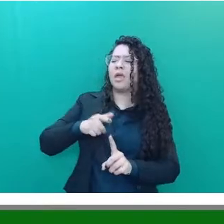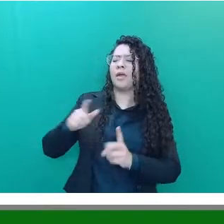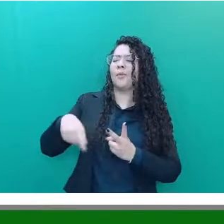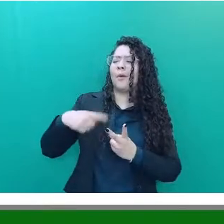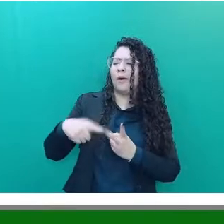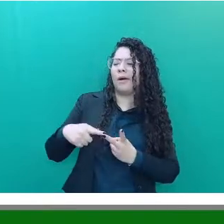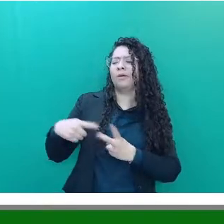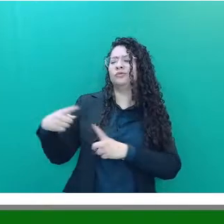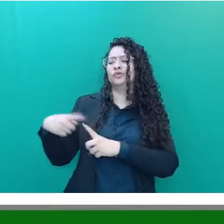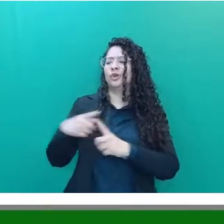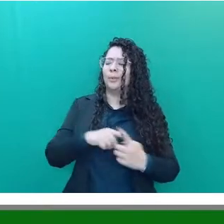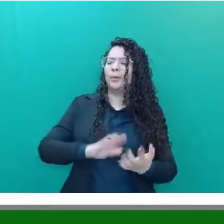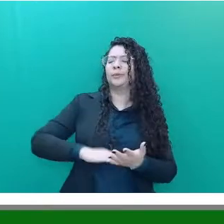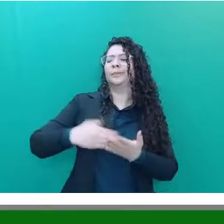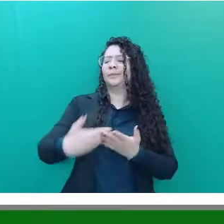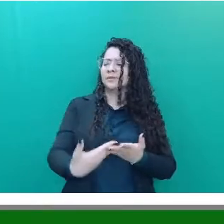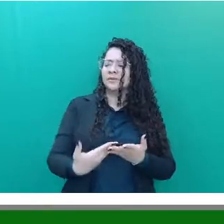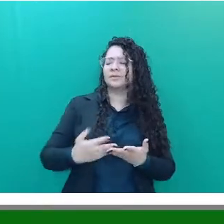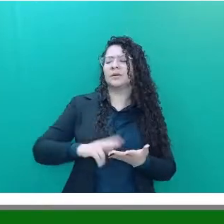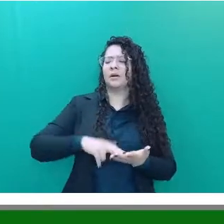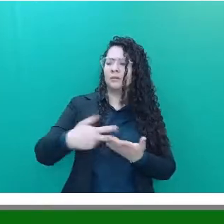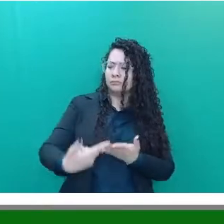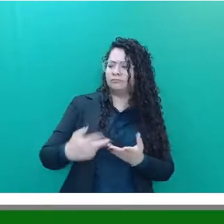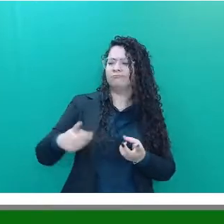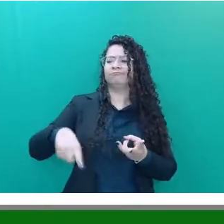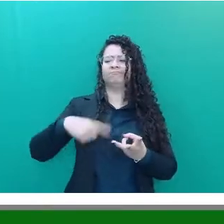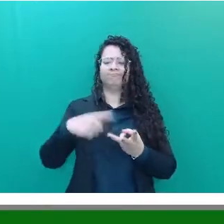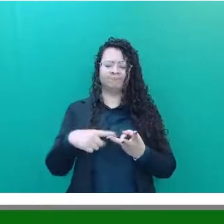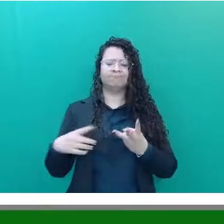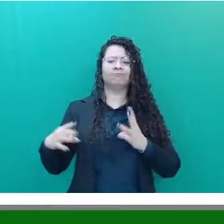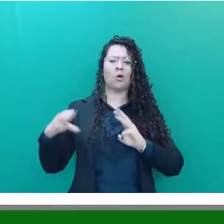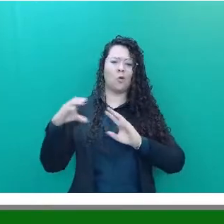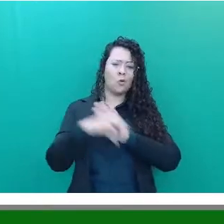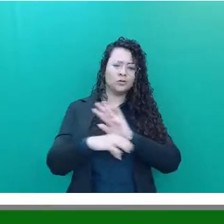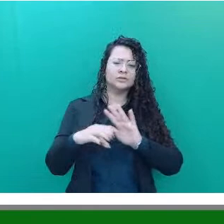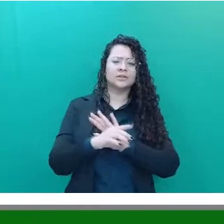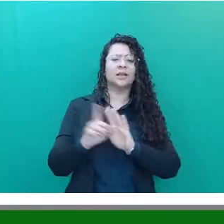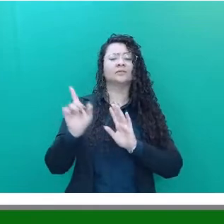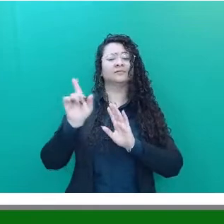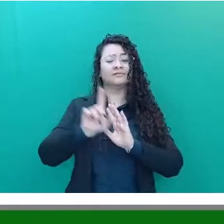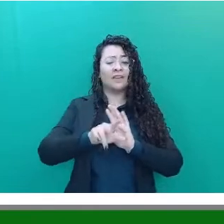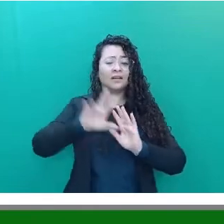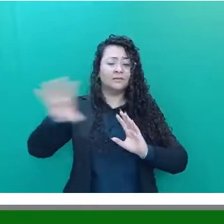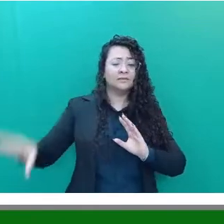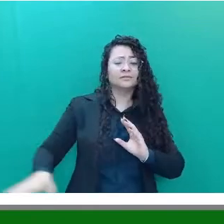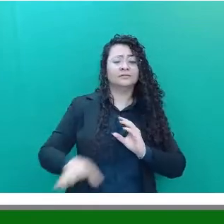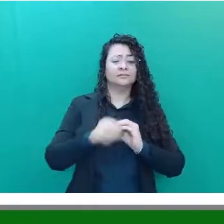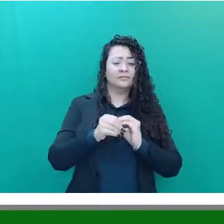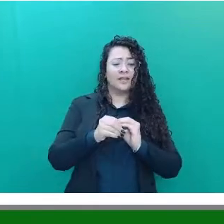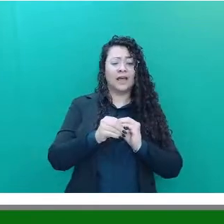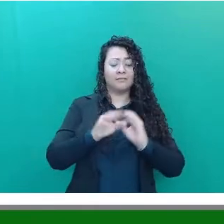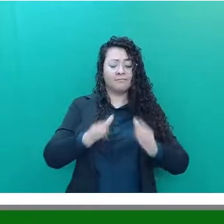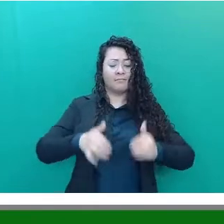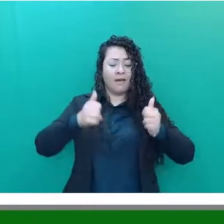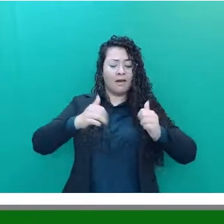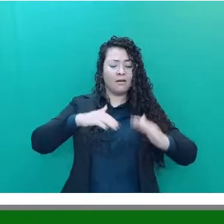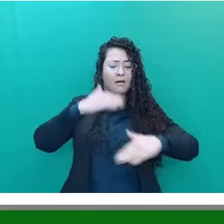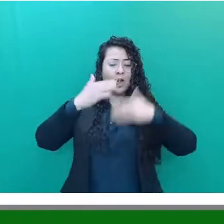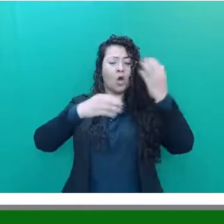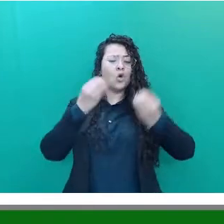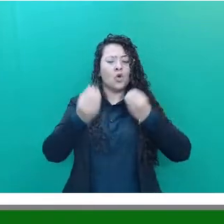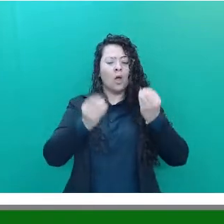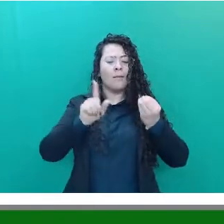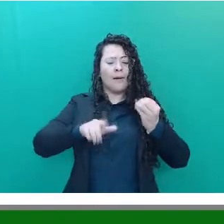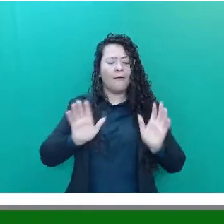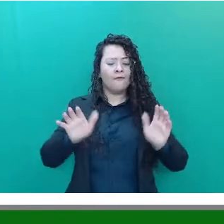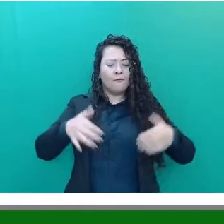são conceitos que vão compondo o amadurecimento da própria área dos estudos da tradução e interpretação de língua de sinais